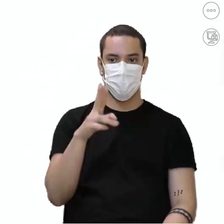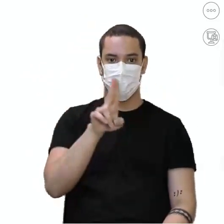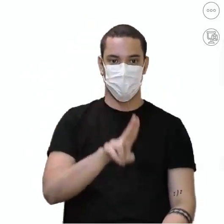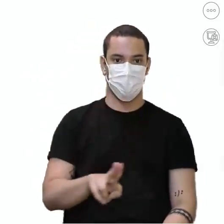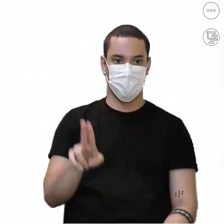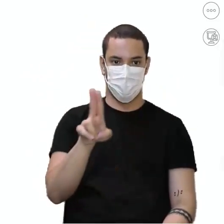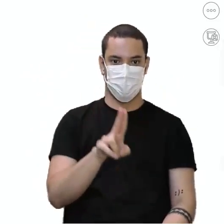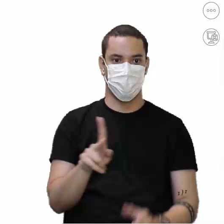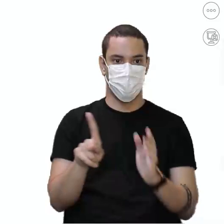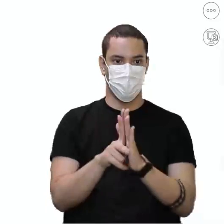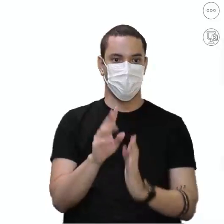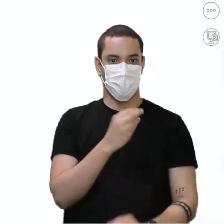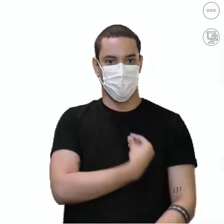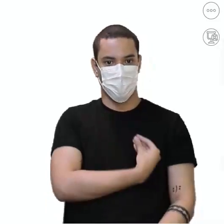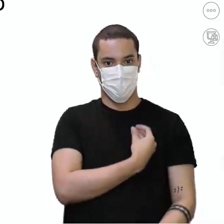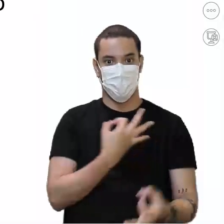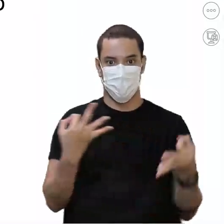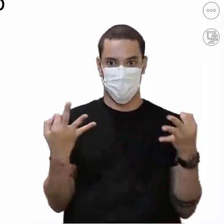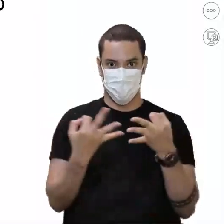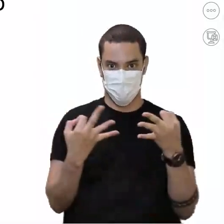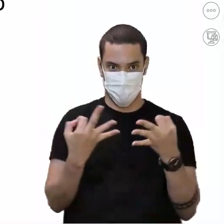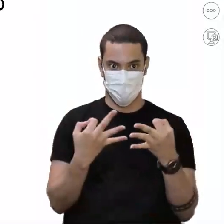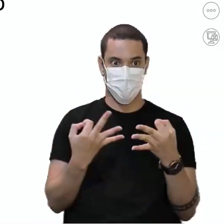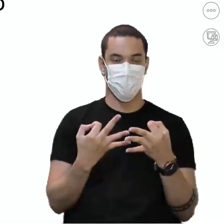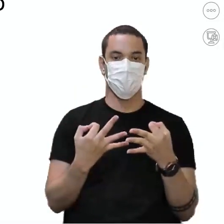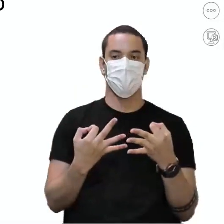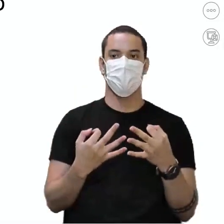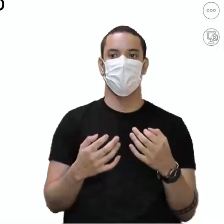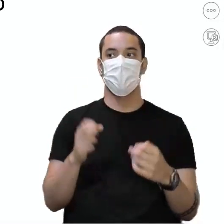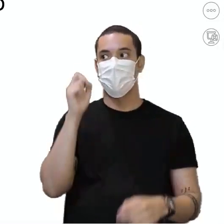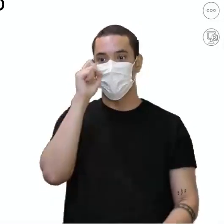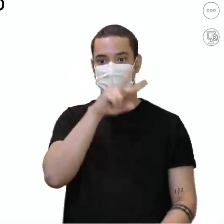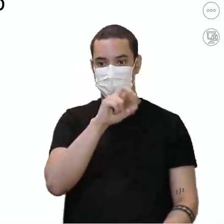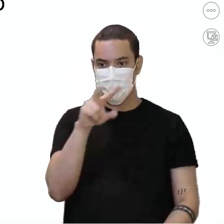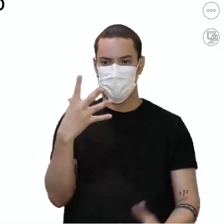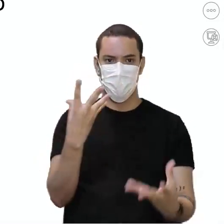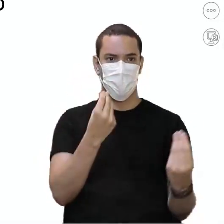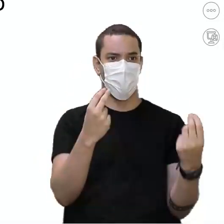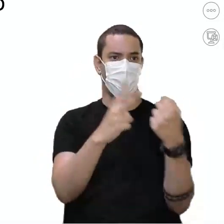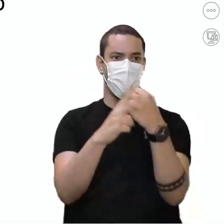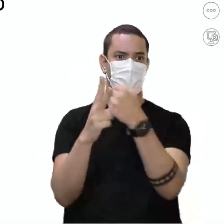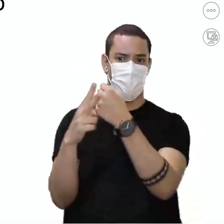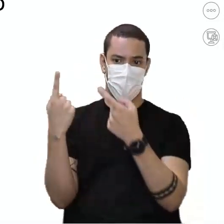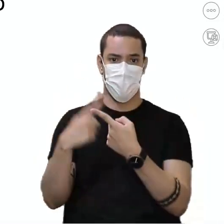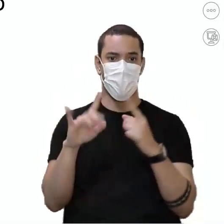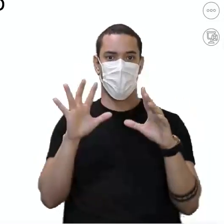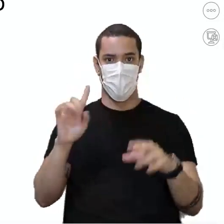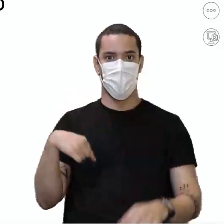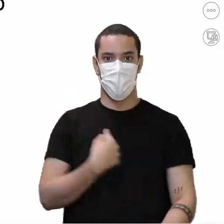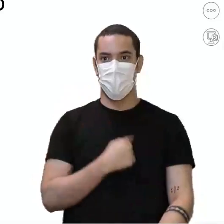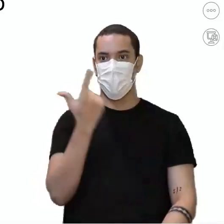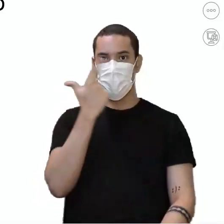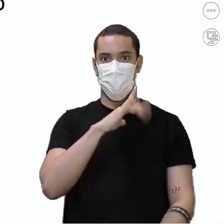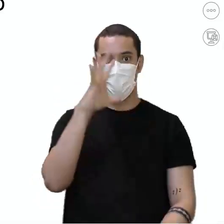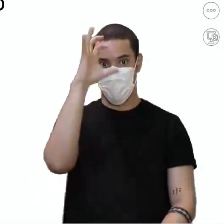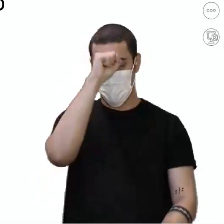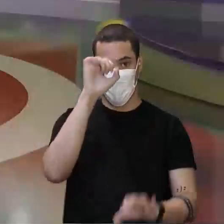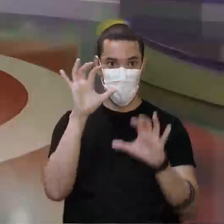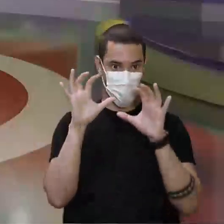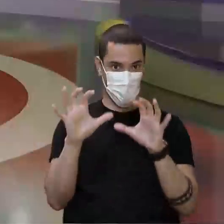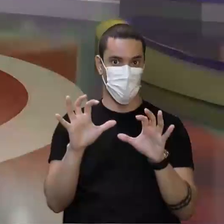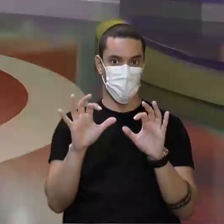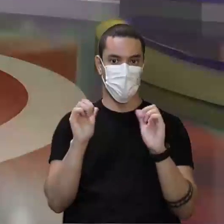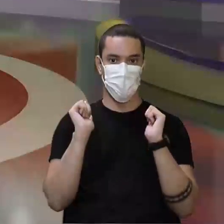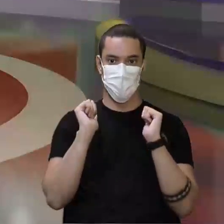uso do presente perfeito. Olhem, vejam bastante esses verbos, porque só assim que a gente consegue aprender eles, já que